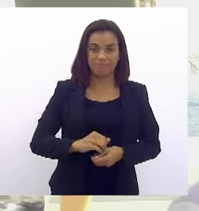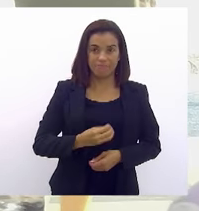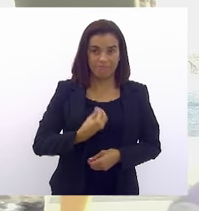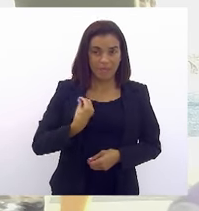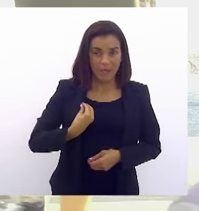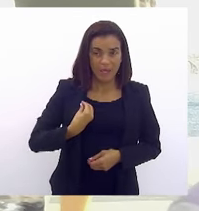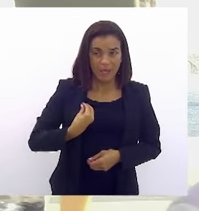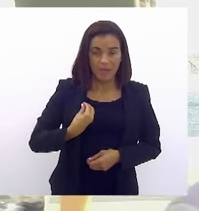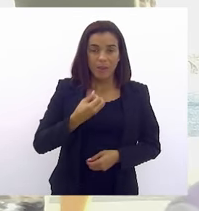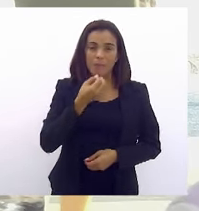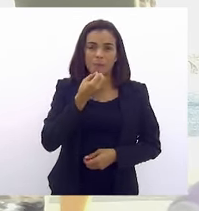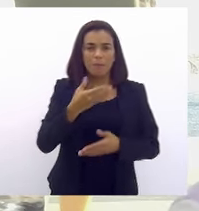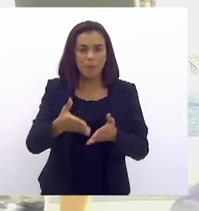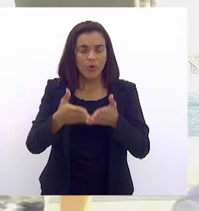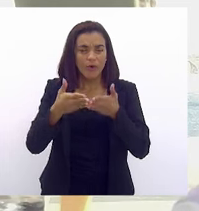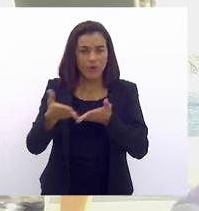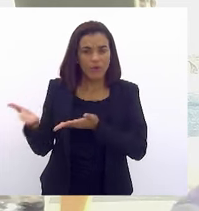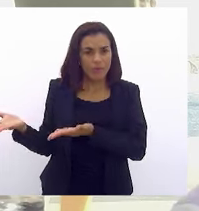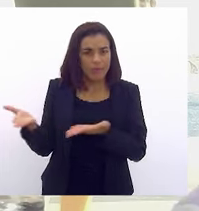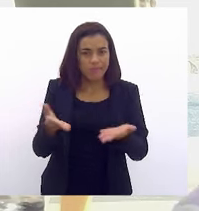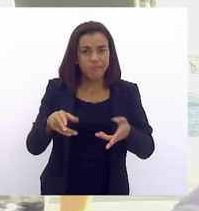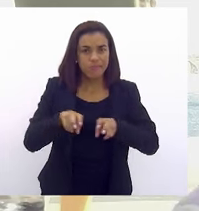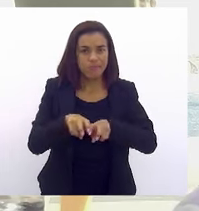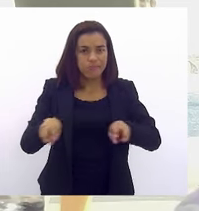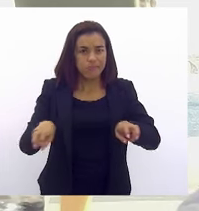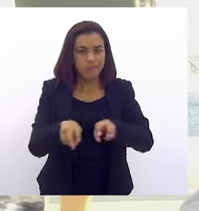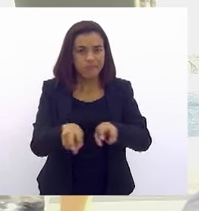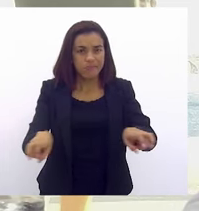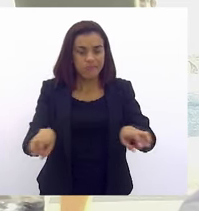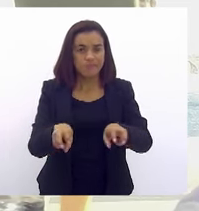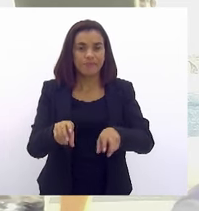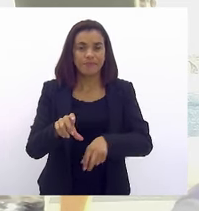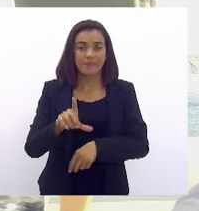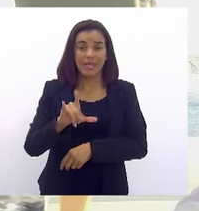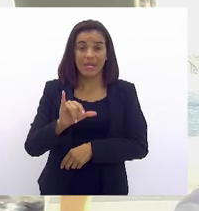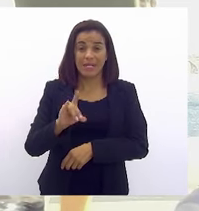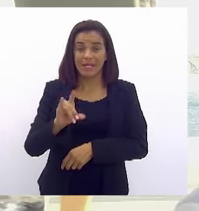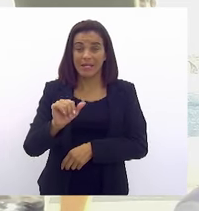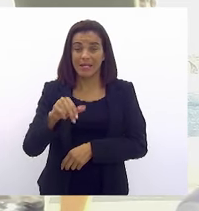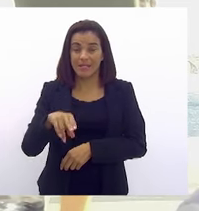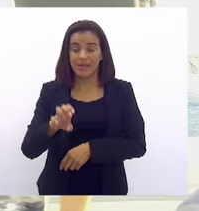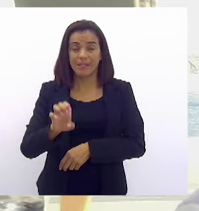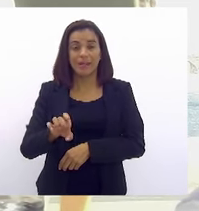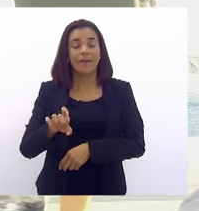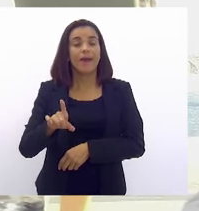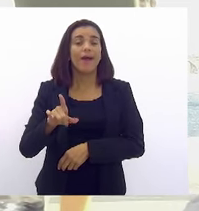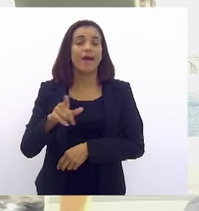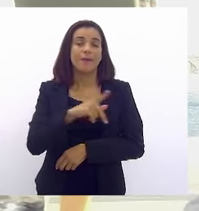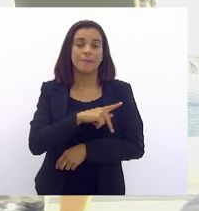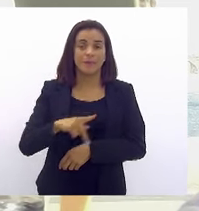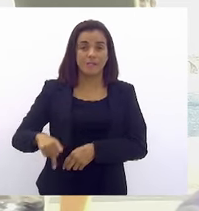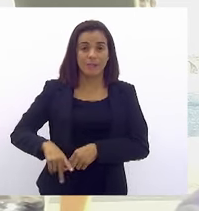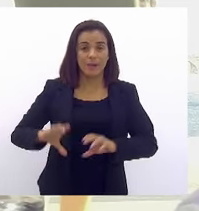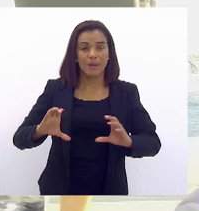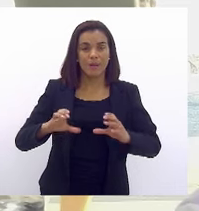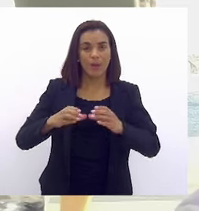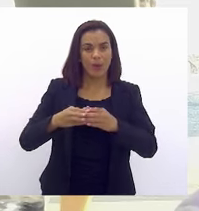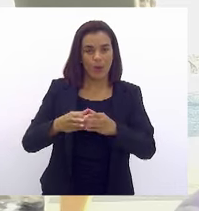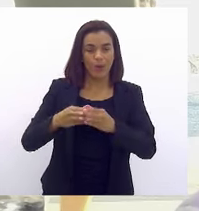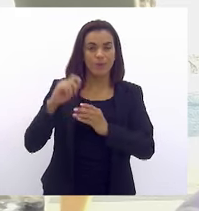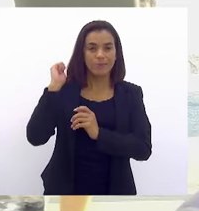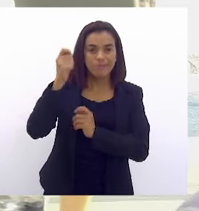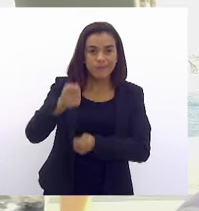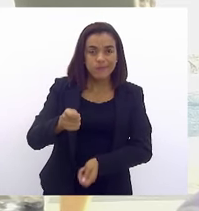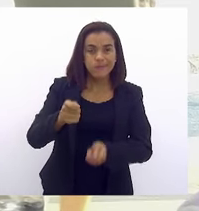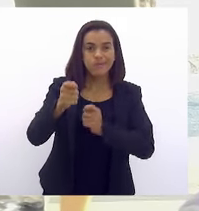Ah, por favor, Lidiane, fazer parte aqui também. Lidiane é presidente da colônia de pesca de Maricá 17, a colônia que tem